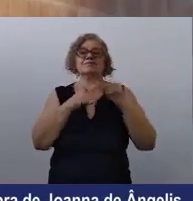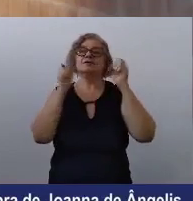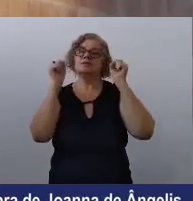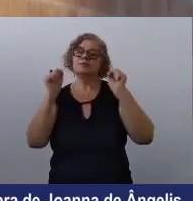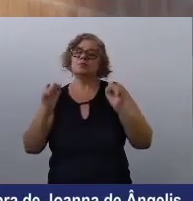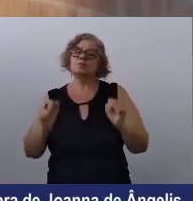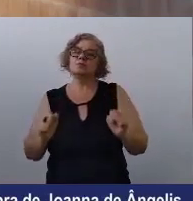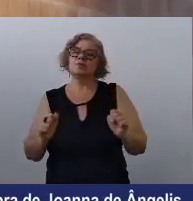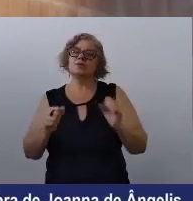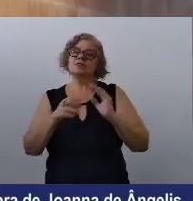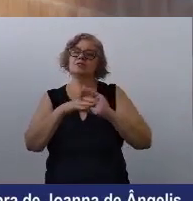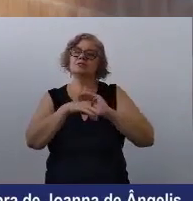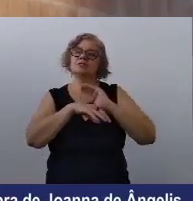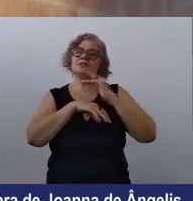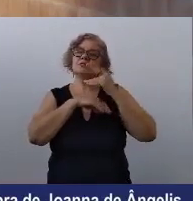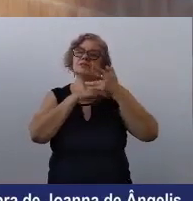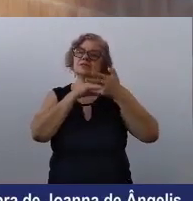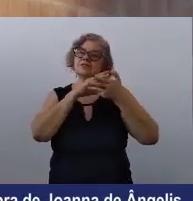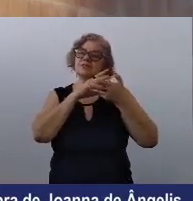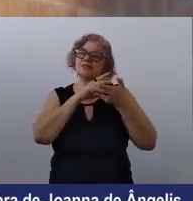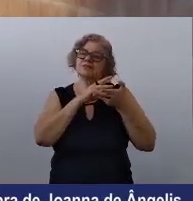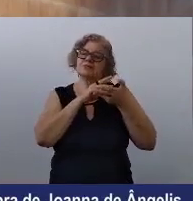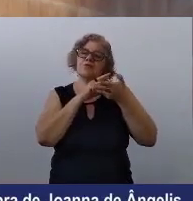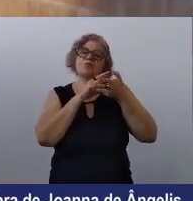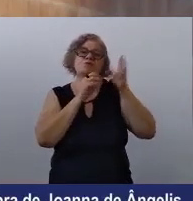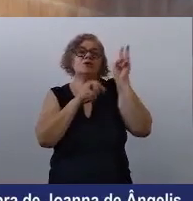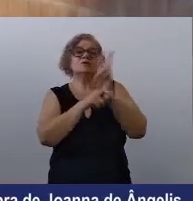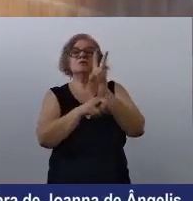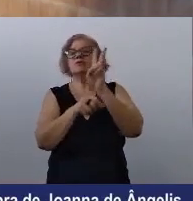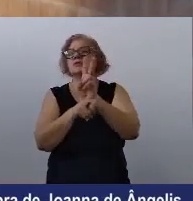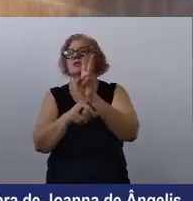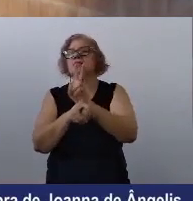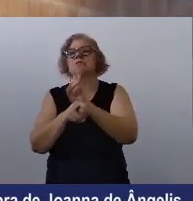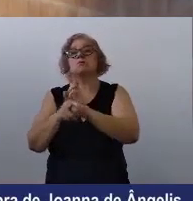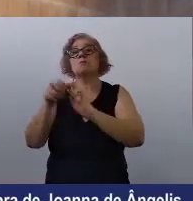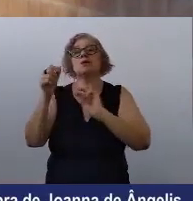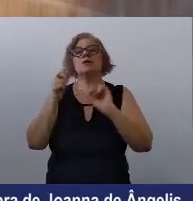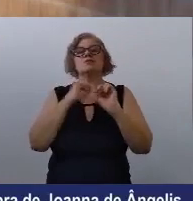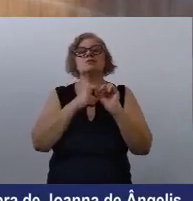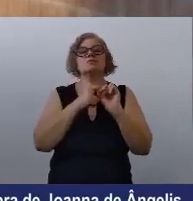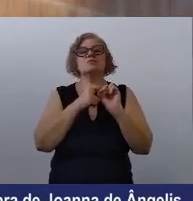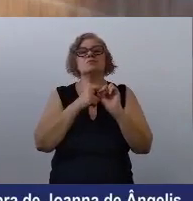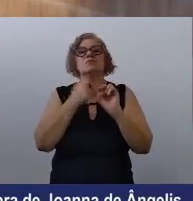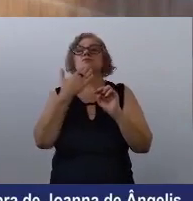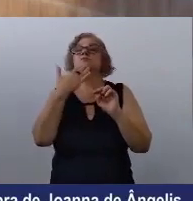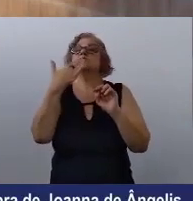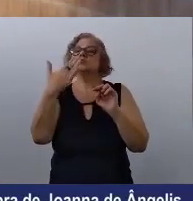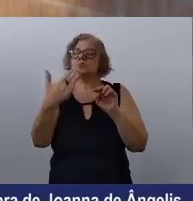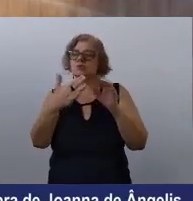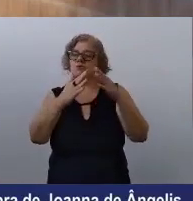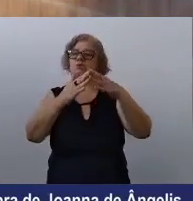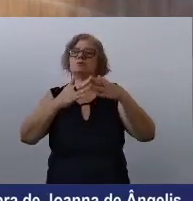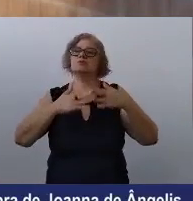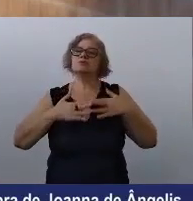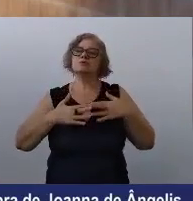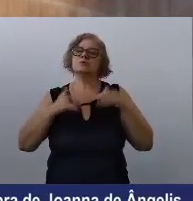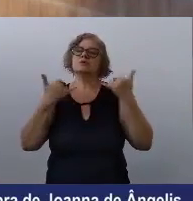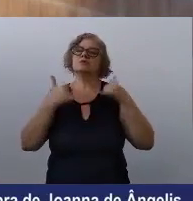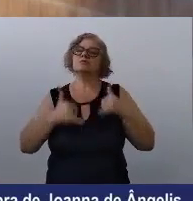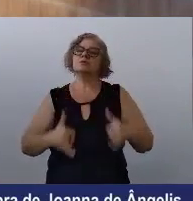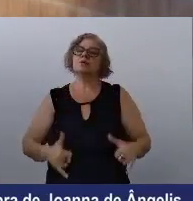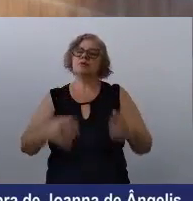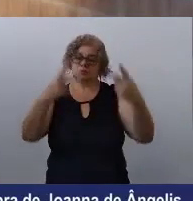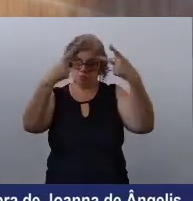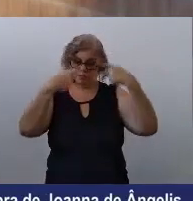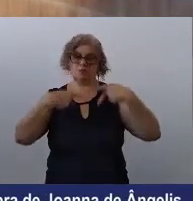Que ele possa ser envolvido nos lenitivos de amor do Cristo. E vamos pedir licença para